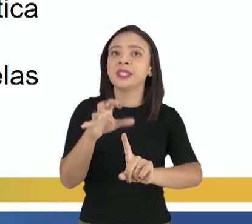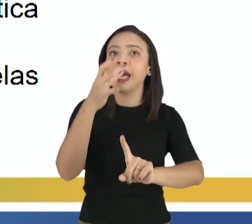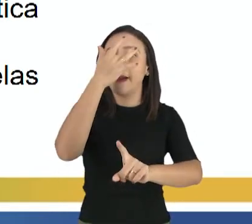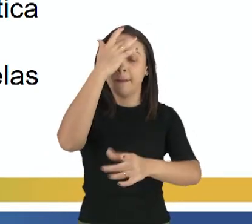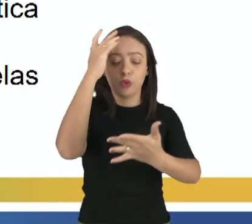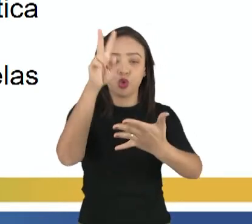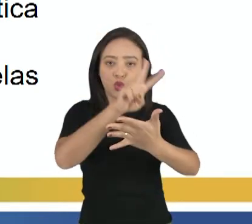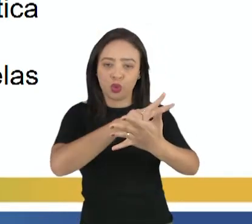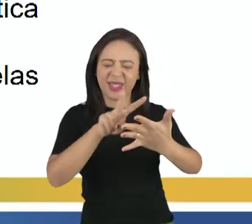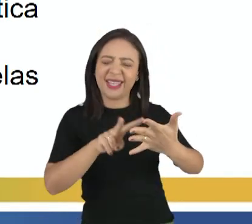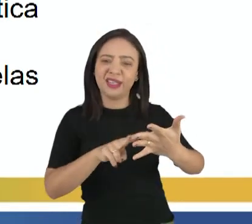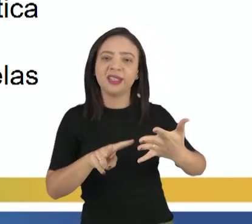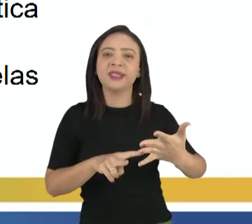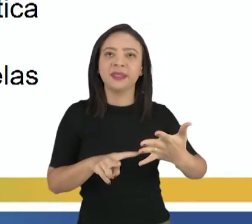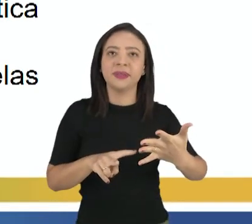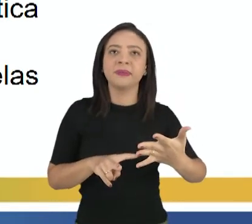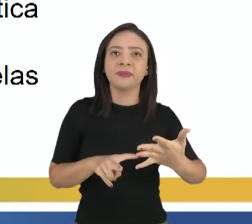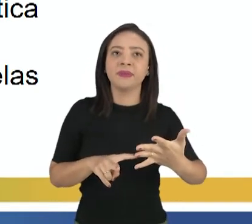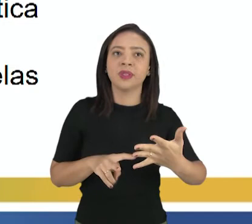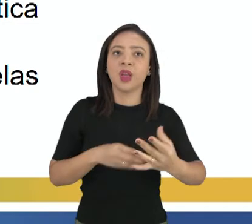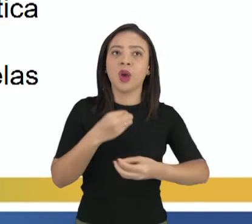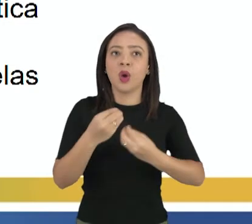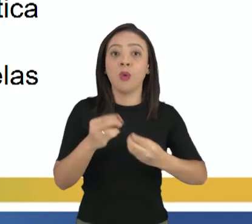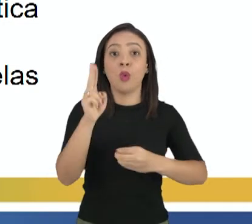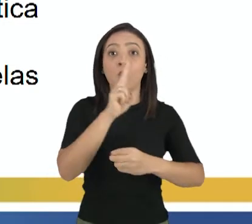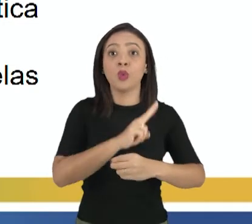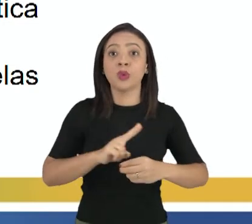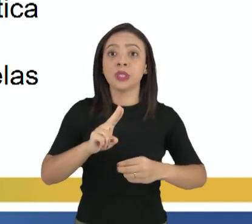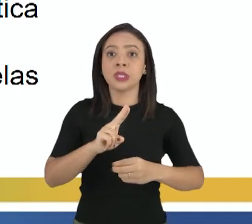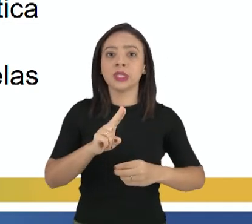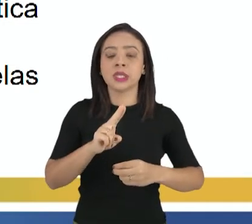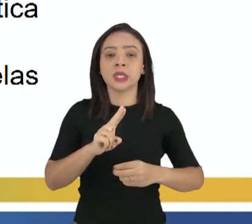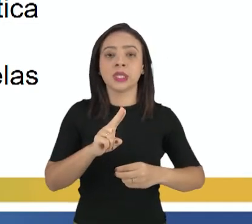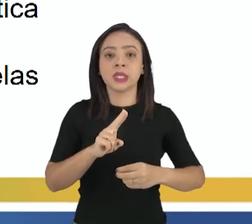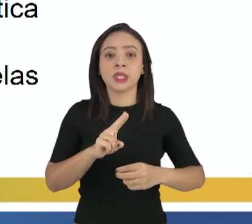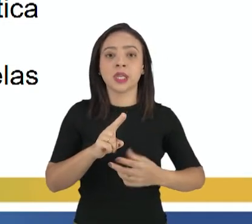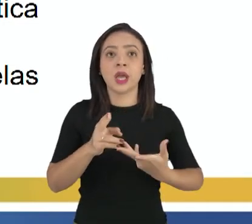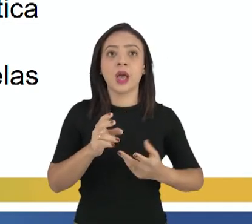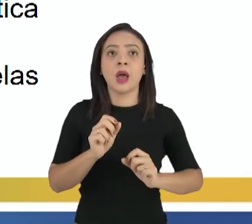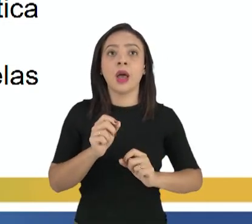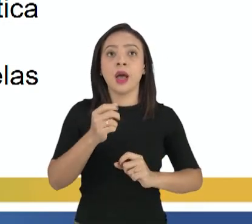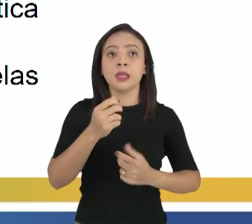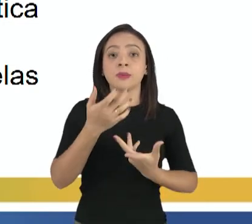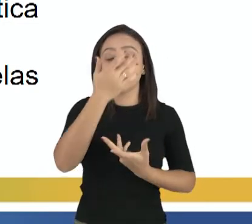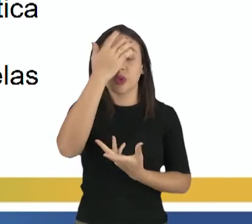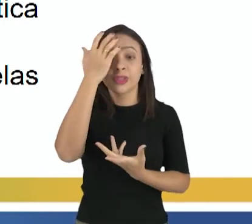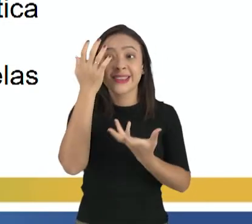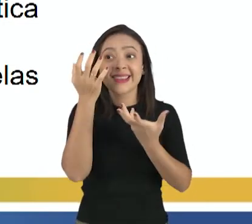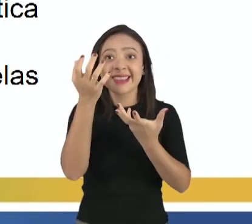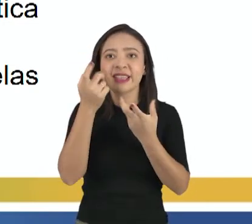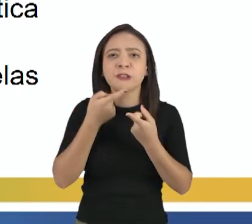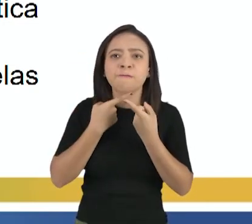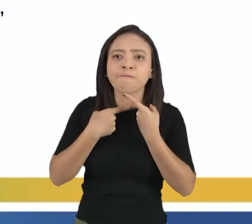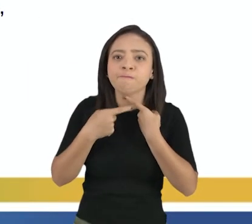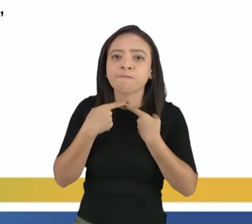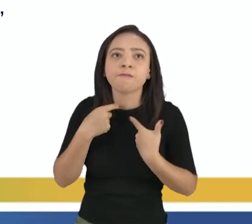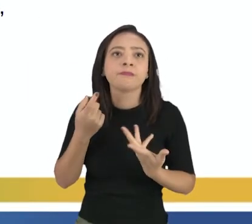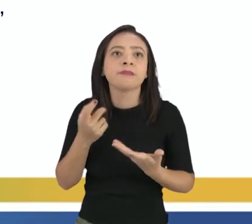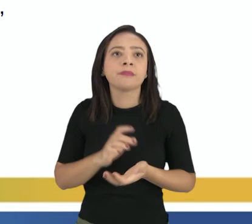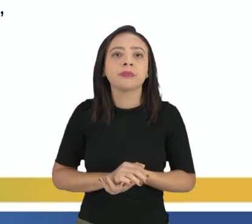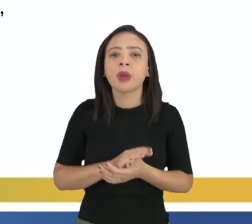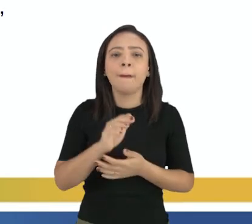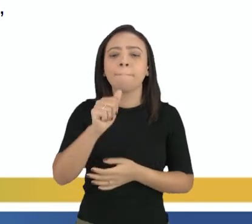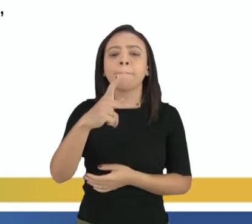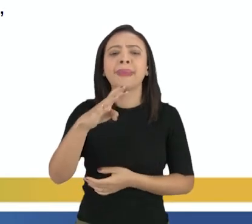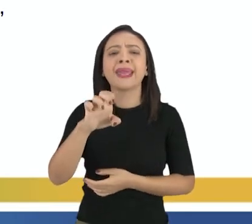o comportamento do leitor por meio de apelos que visam a adesão ao consumo. Qual é o apelo que ele faz